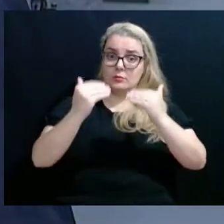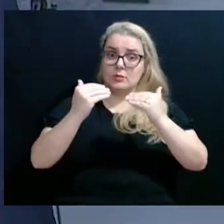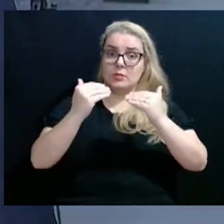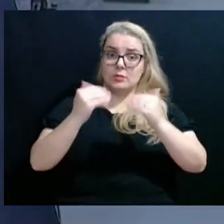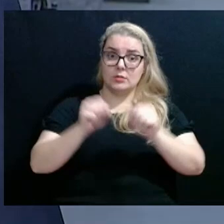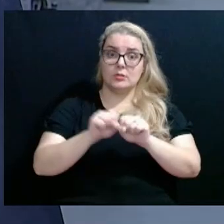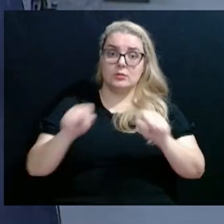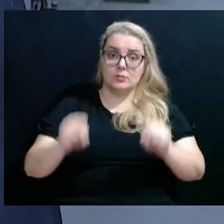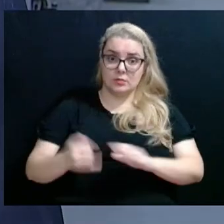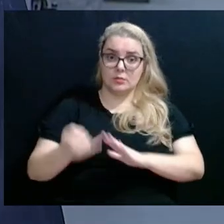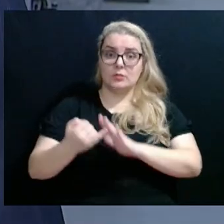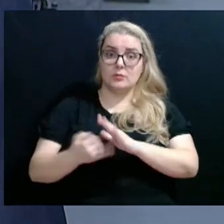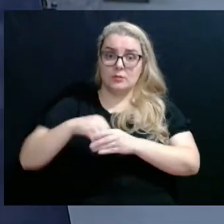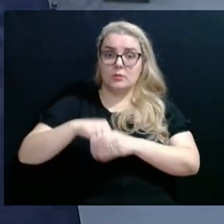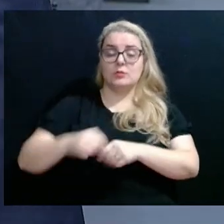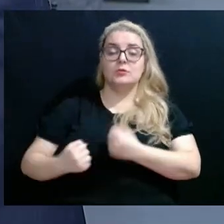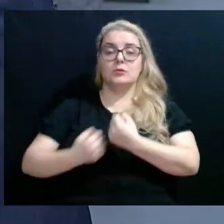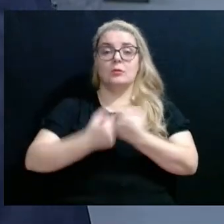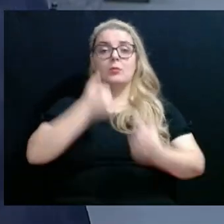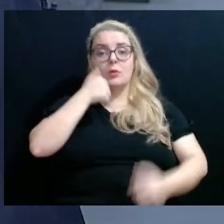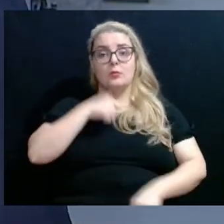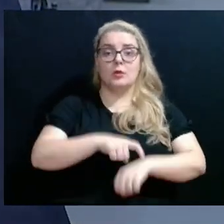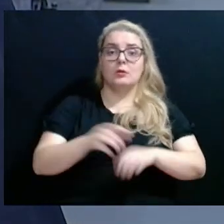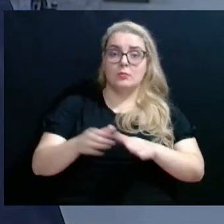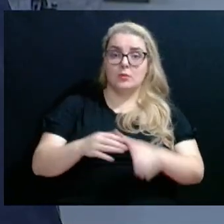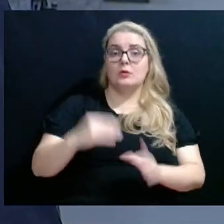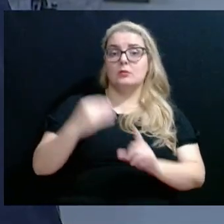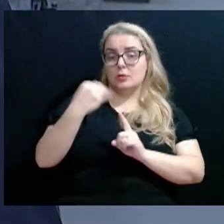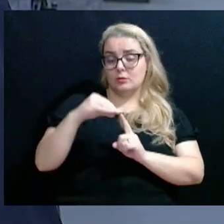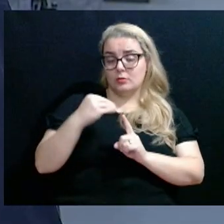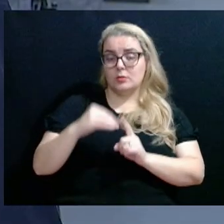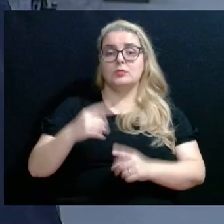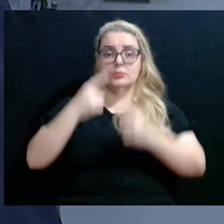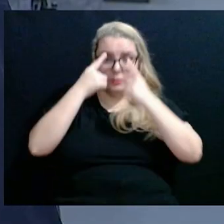institucional de apoio às mulheres em situação de vulnerabilidade e de violência.